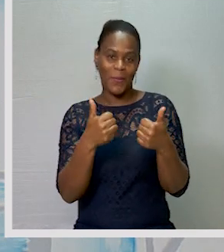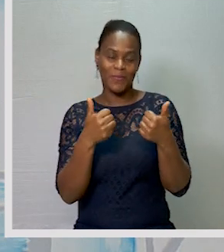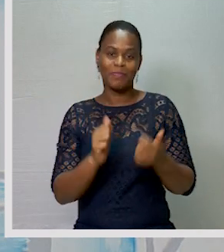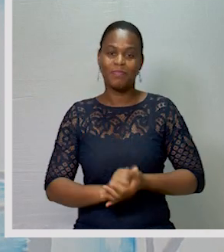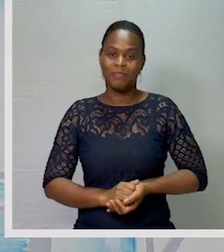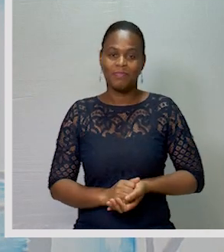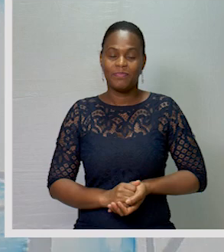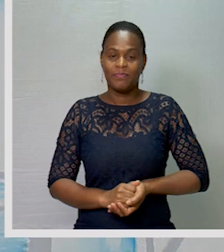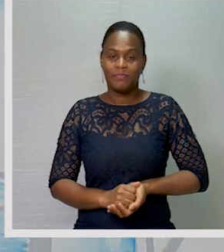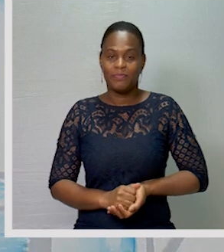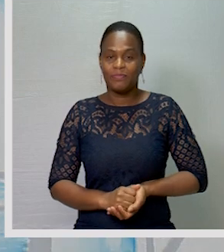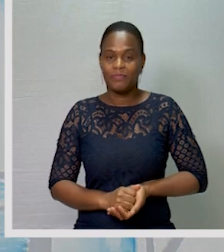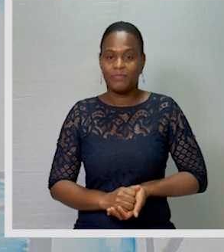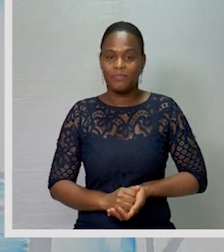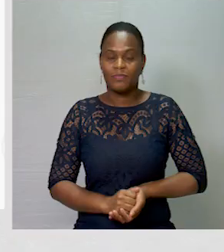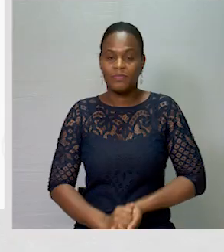Boa!